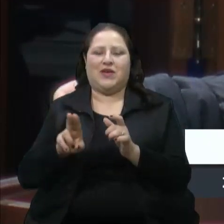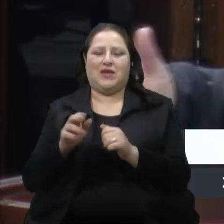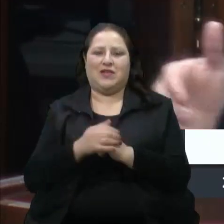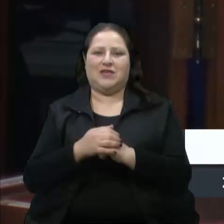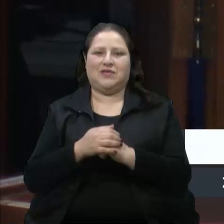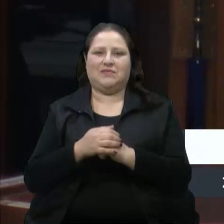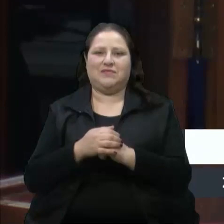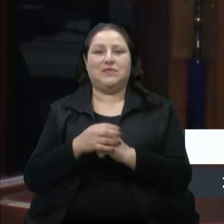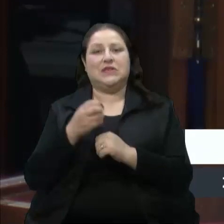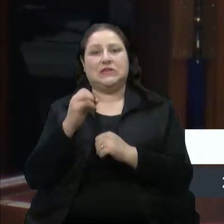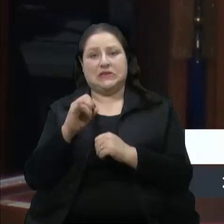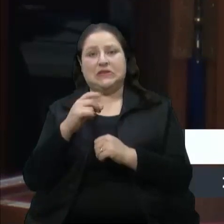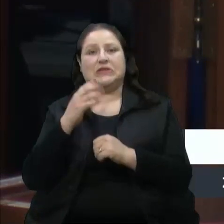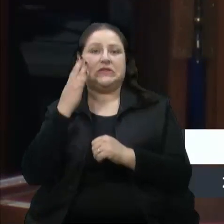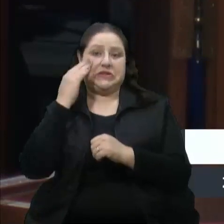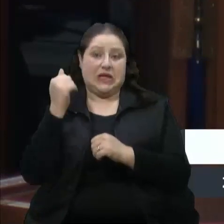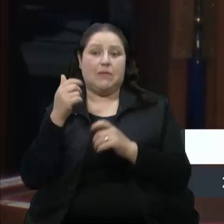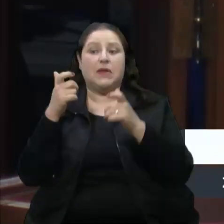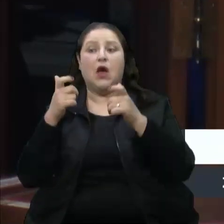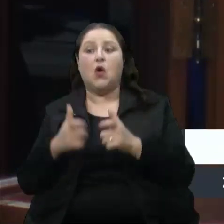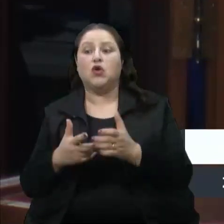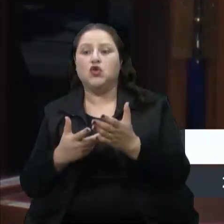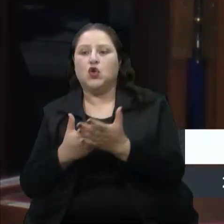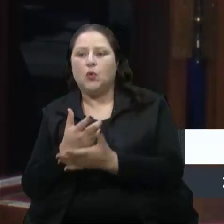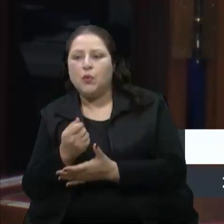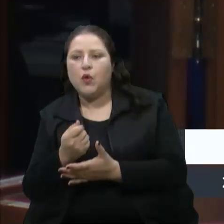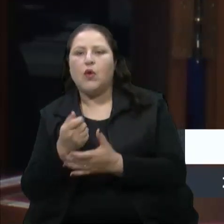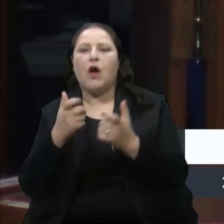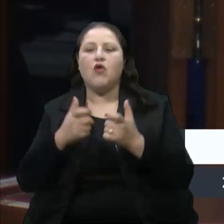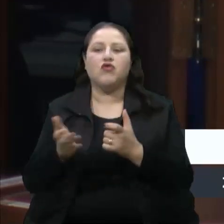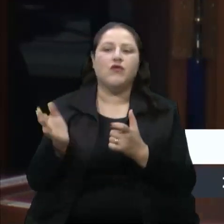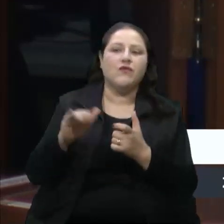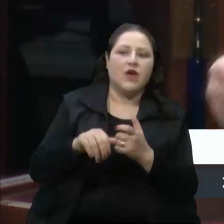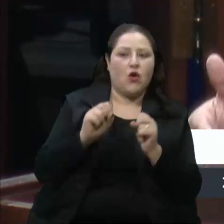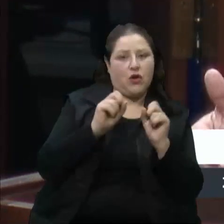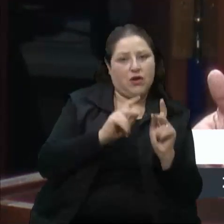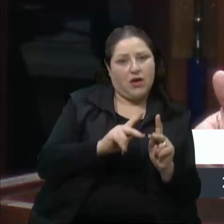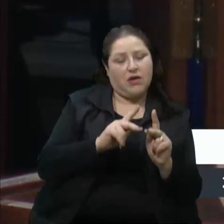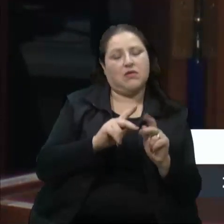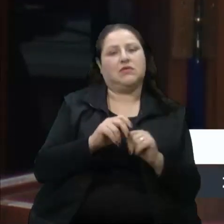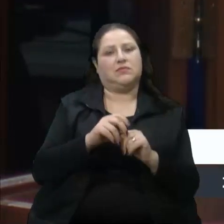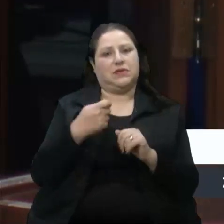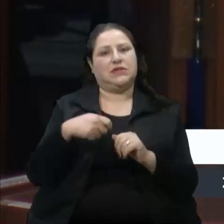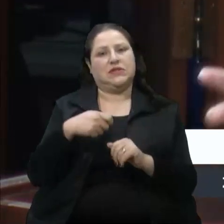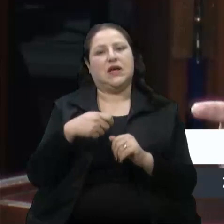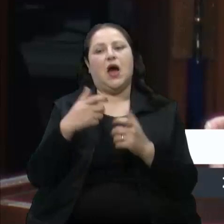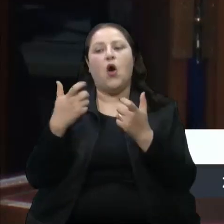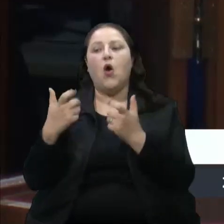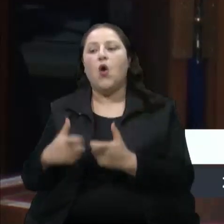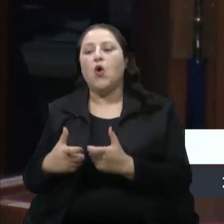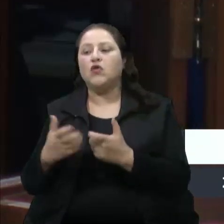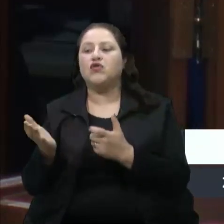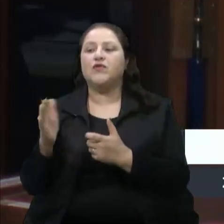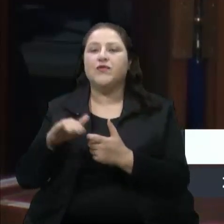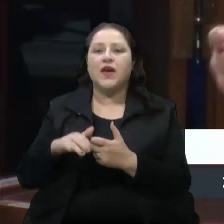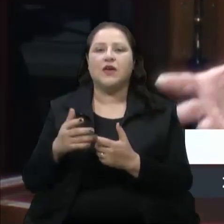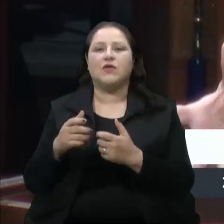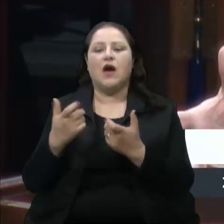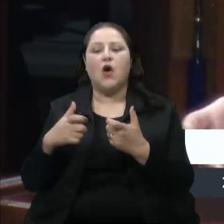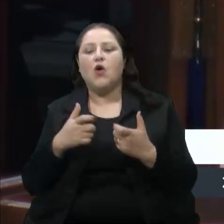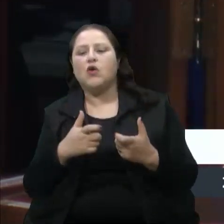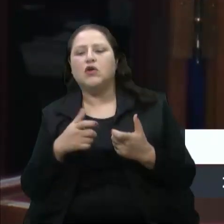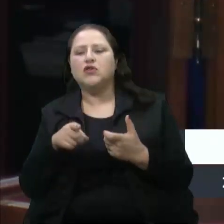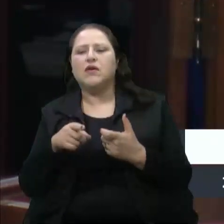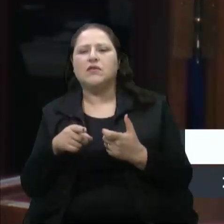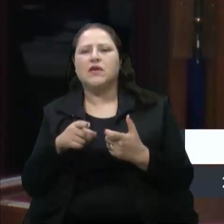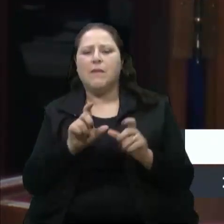tivesse, se tiver uma origem, tudo bem, né, e é isso que a gente está propondo, que tenha uma origem, da onde veio, da onde está